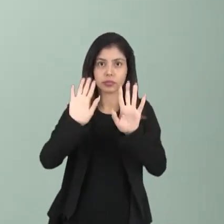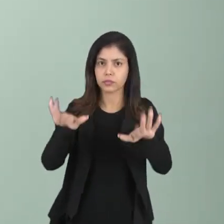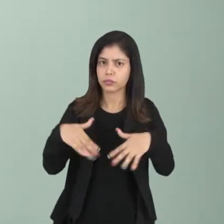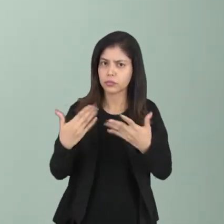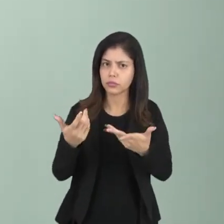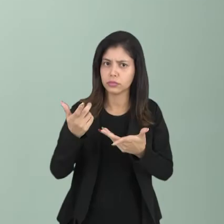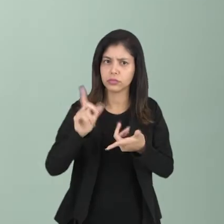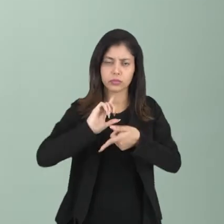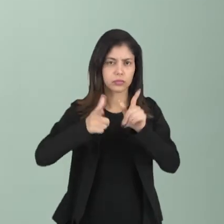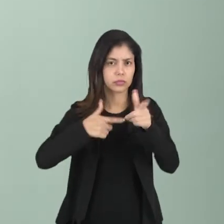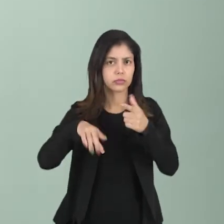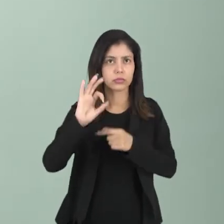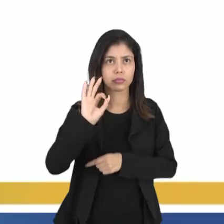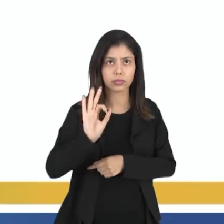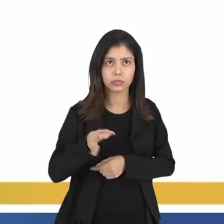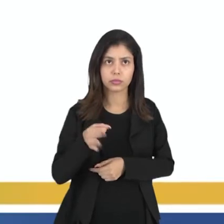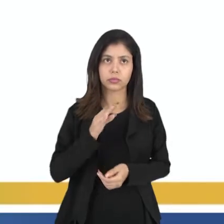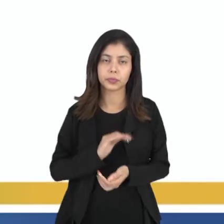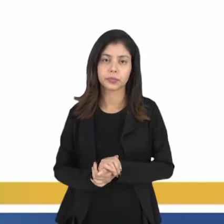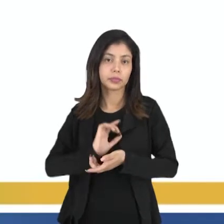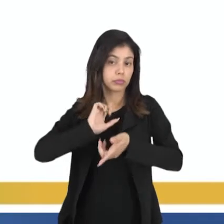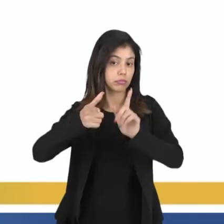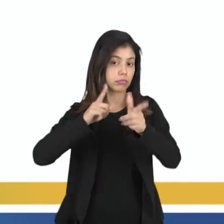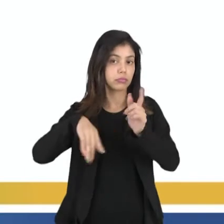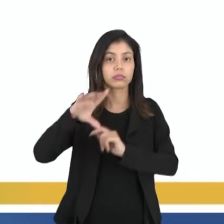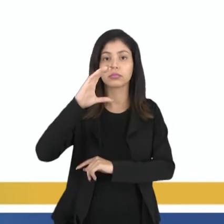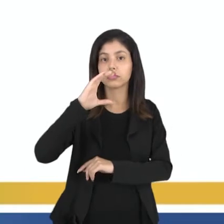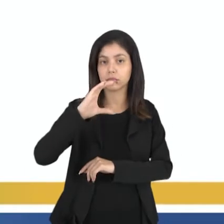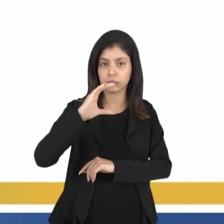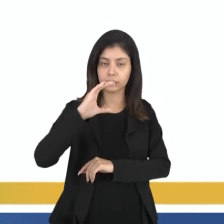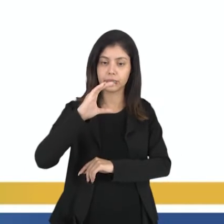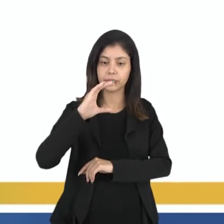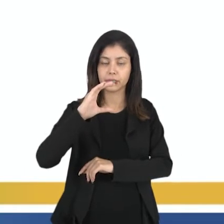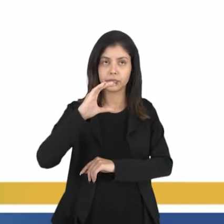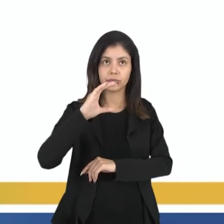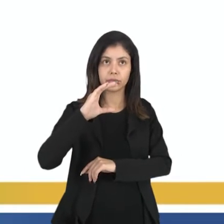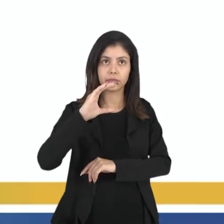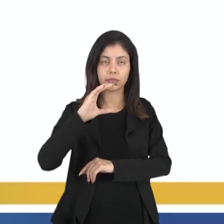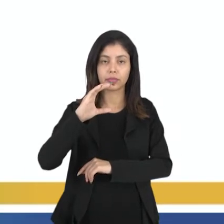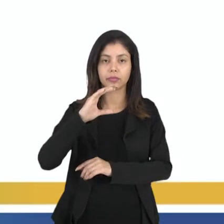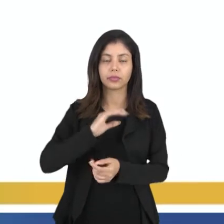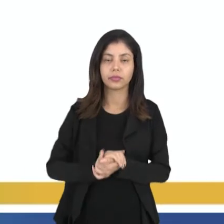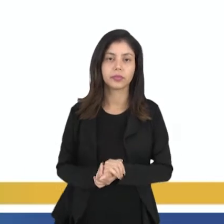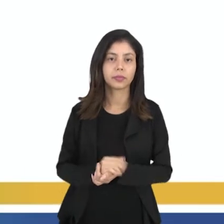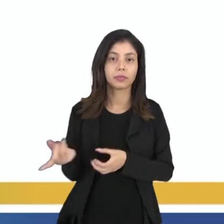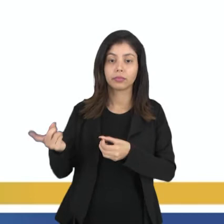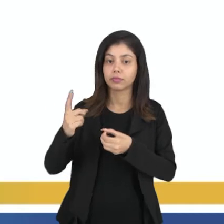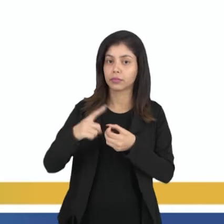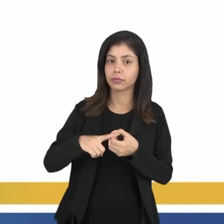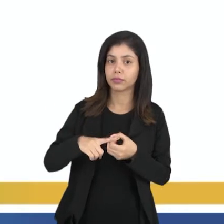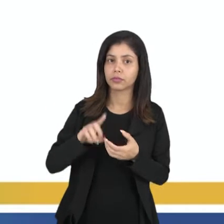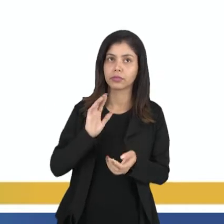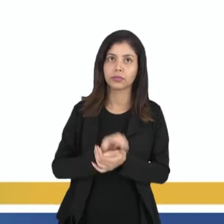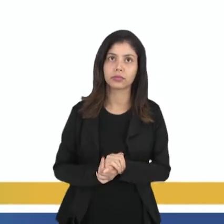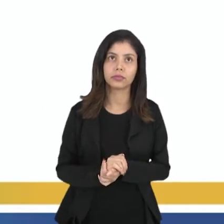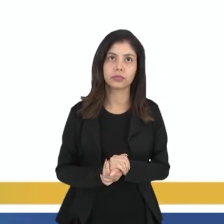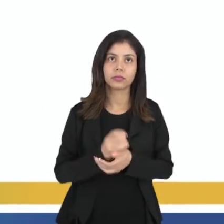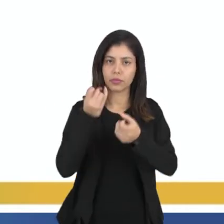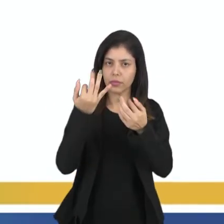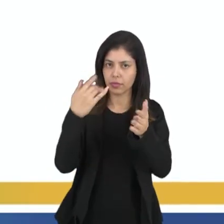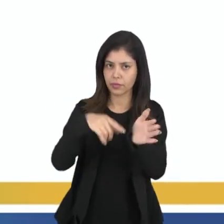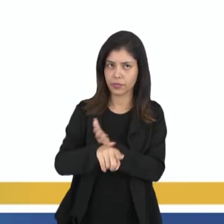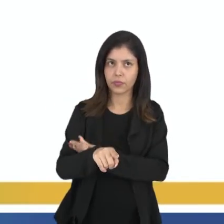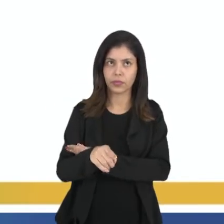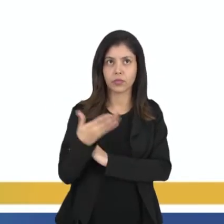qual a alternativa correta? Visualizem em tela. Vamos retomar, aliás, inclusive, o comando da